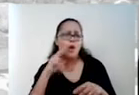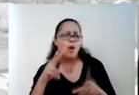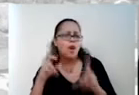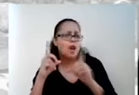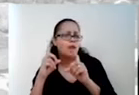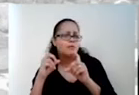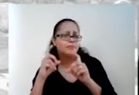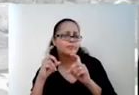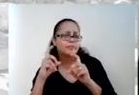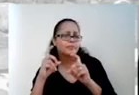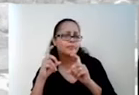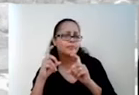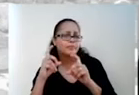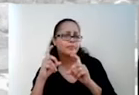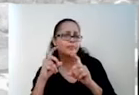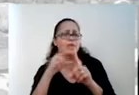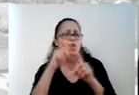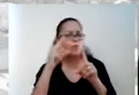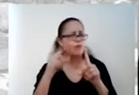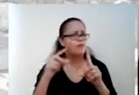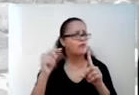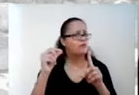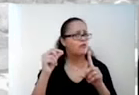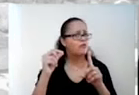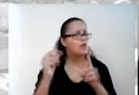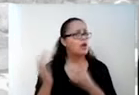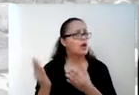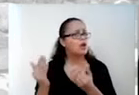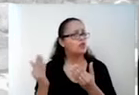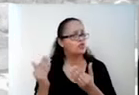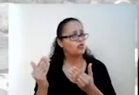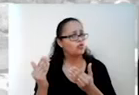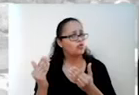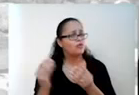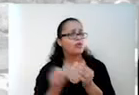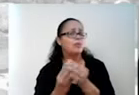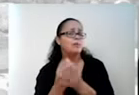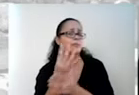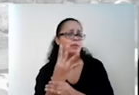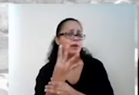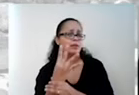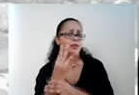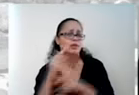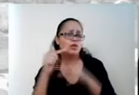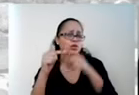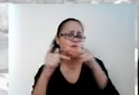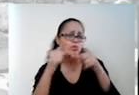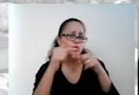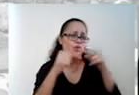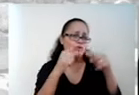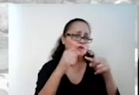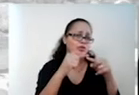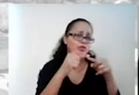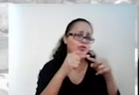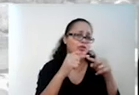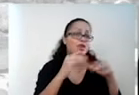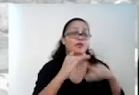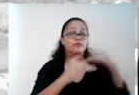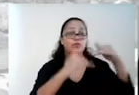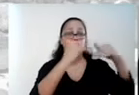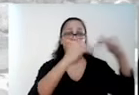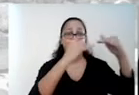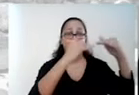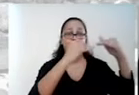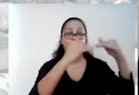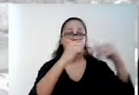uma folha jovem de uma samambaia, toda enroladinha. Ao longo do seu desenvolvimento, ela vai se desenrolar e vai abrir em